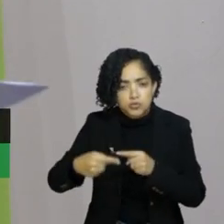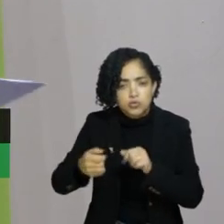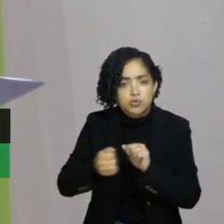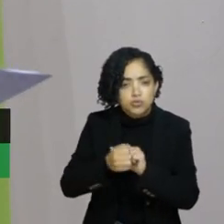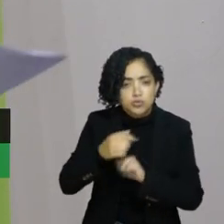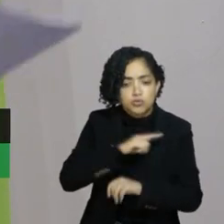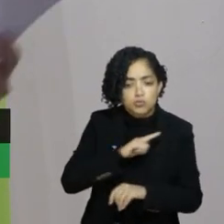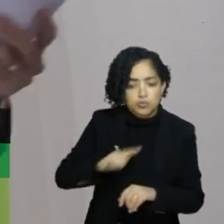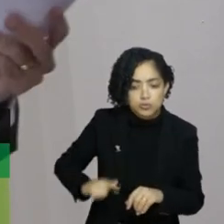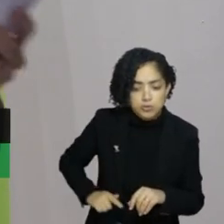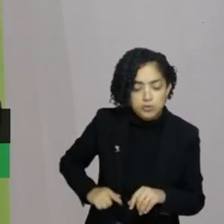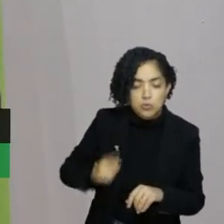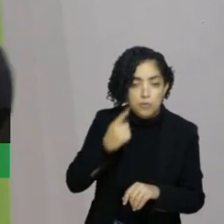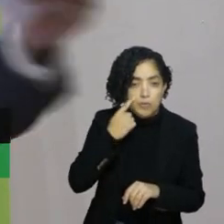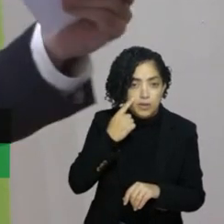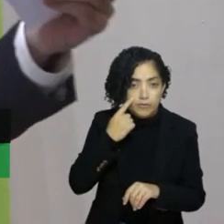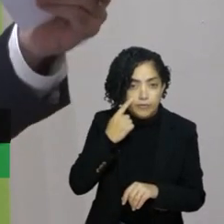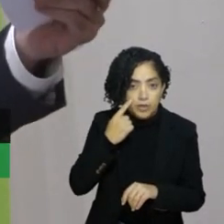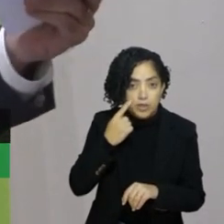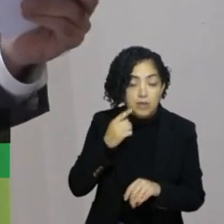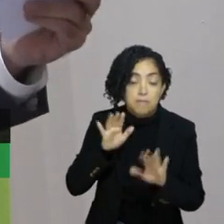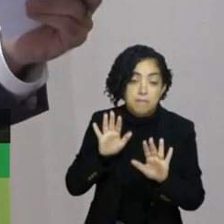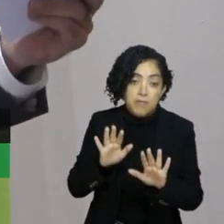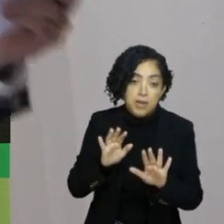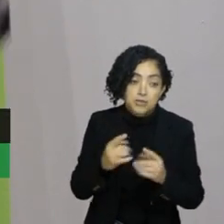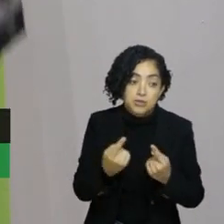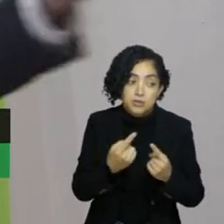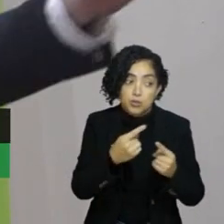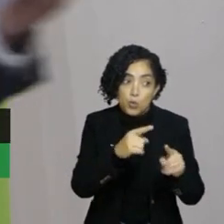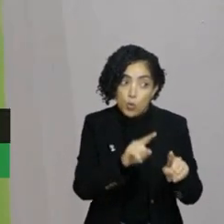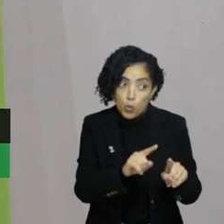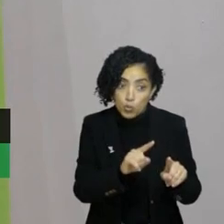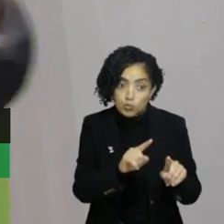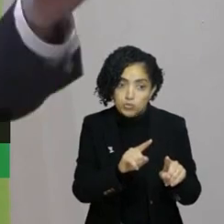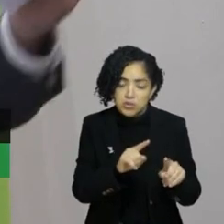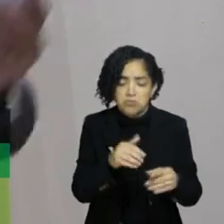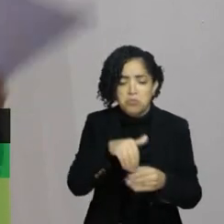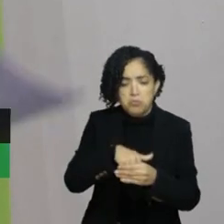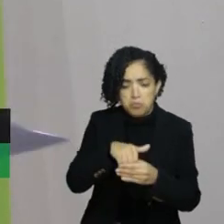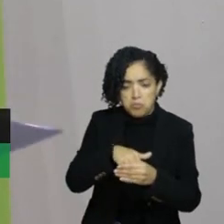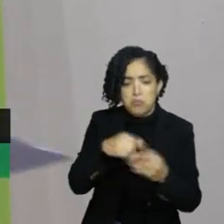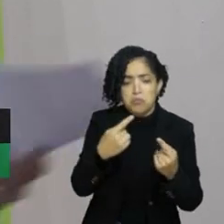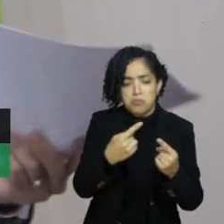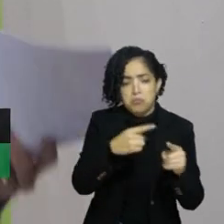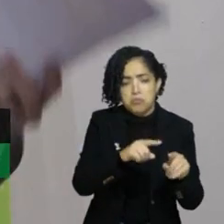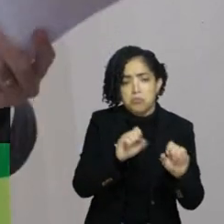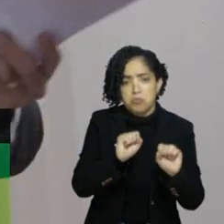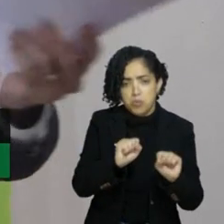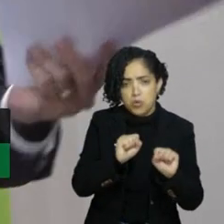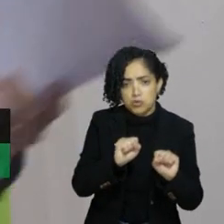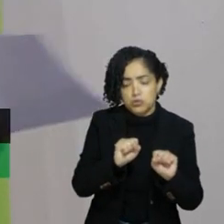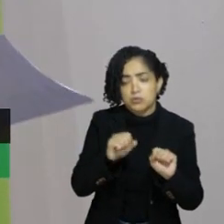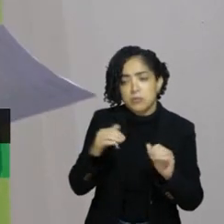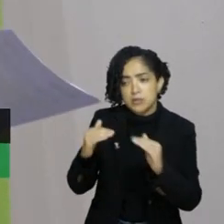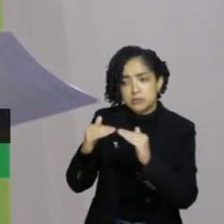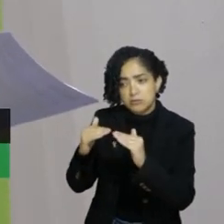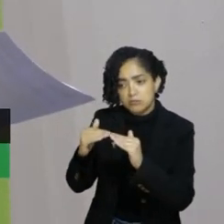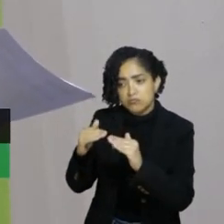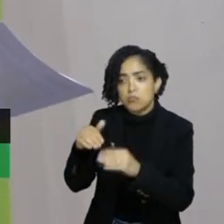coloque em votação. O deputado que é contra a Defensoria Pública vota contra e pronto. E quem é a favor, vota a